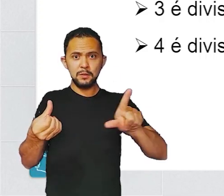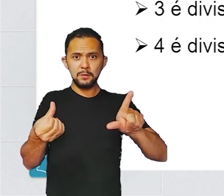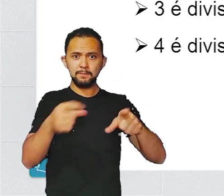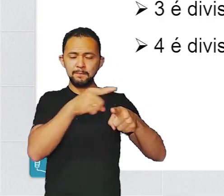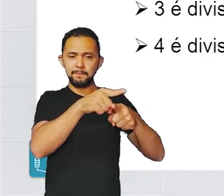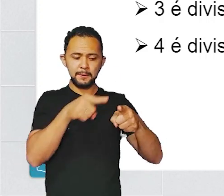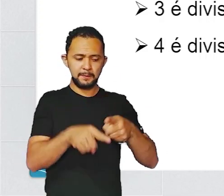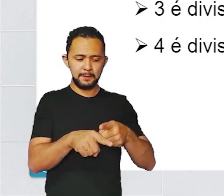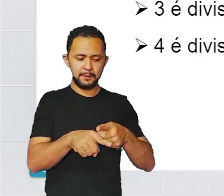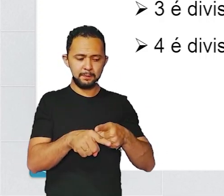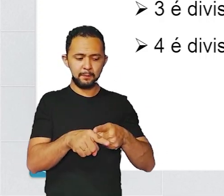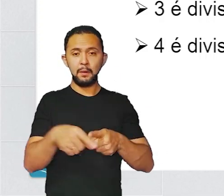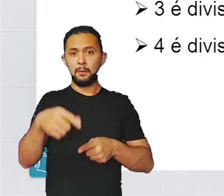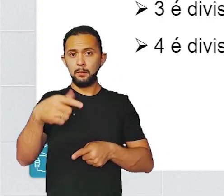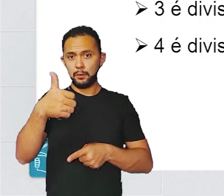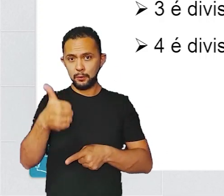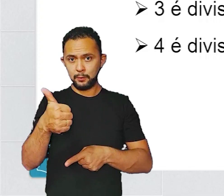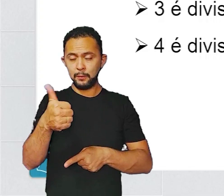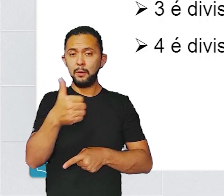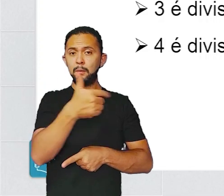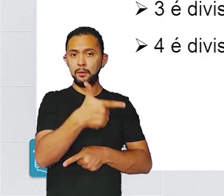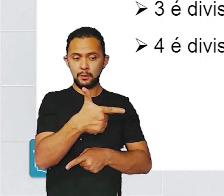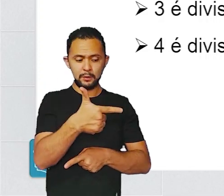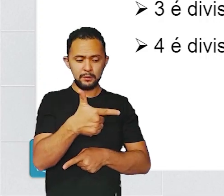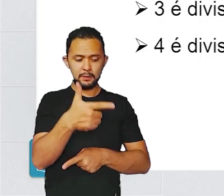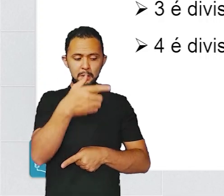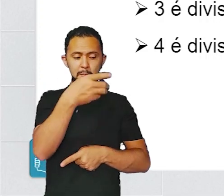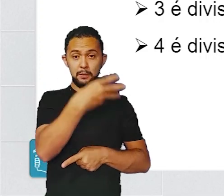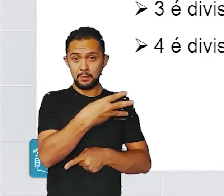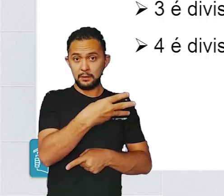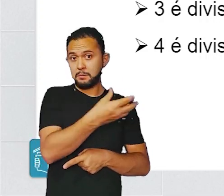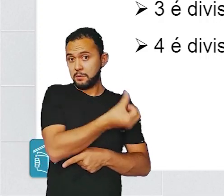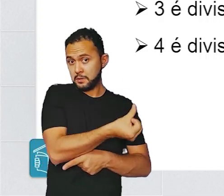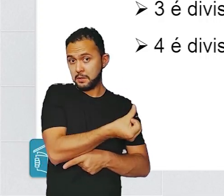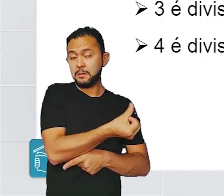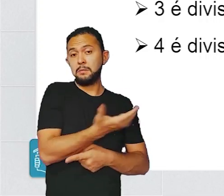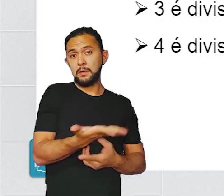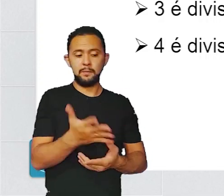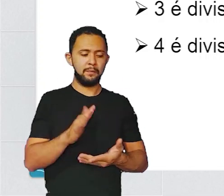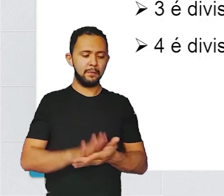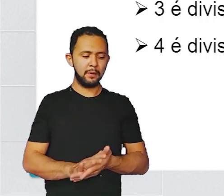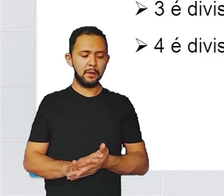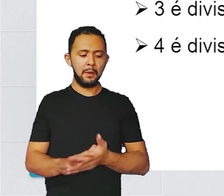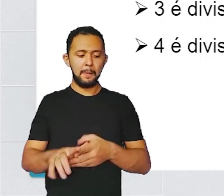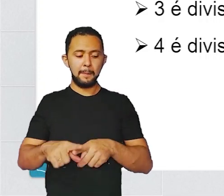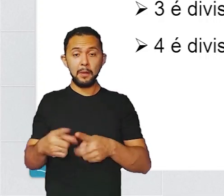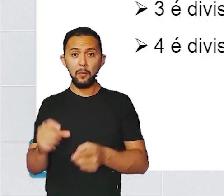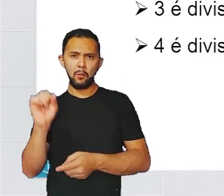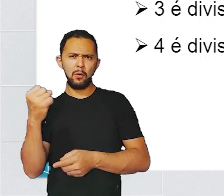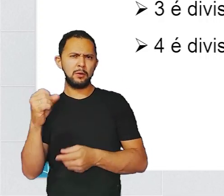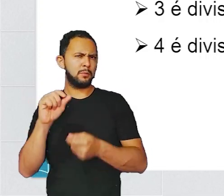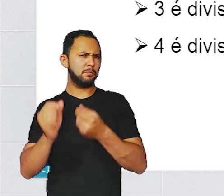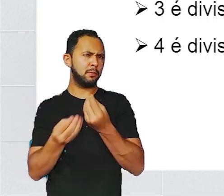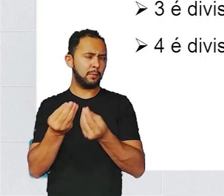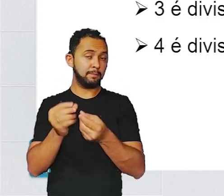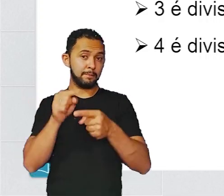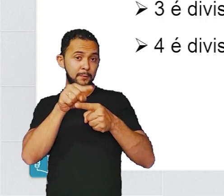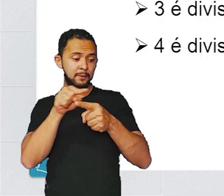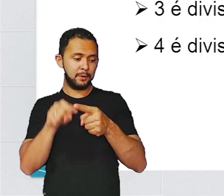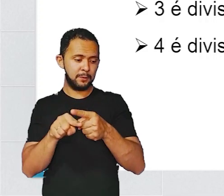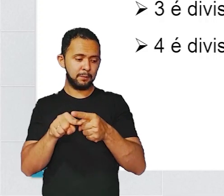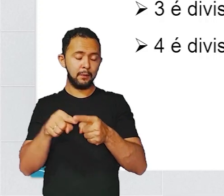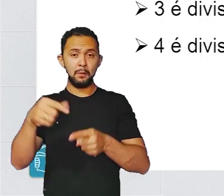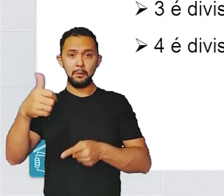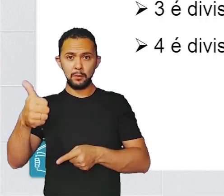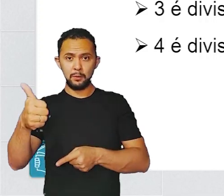2 divisores, o 1 e ele próprio. Já o 8 ele tem mais de 2 divisores, 1, 2, 4 e 8. O 9 também já